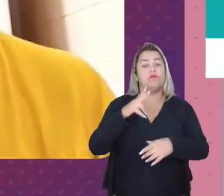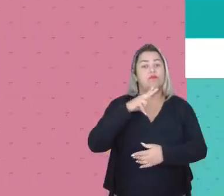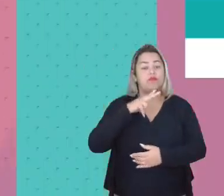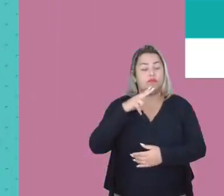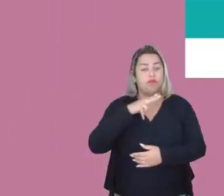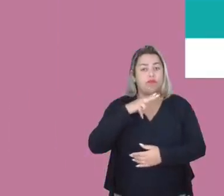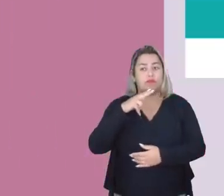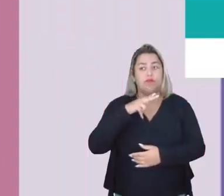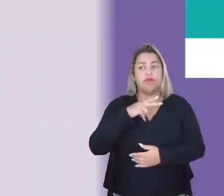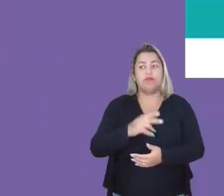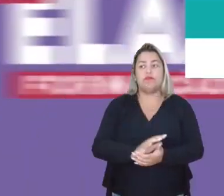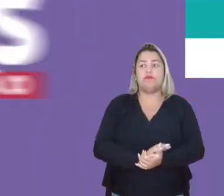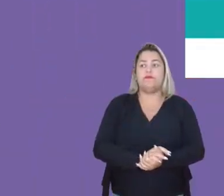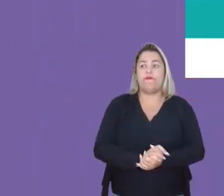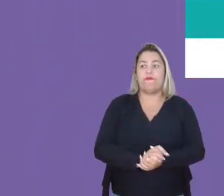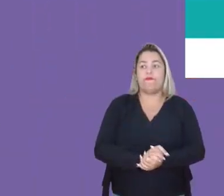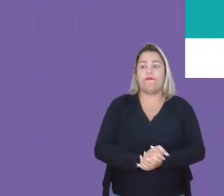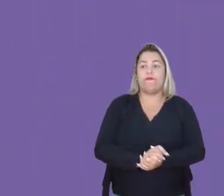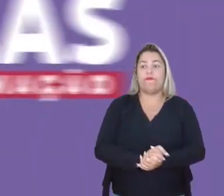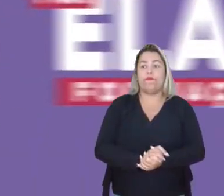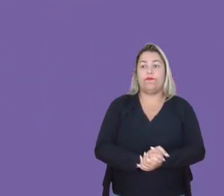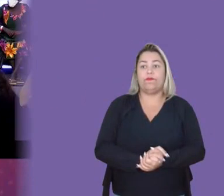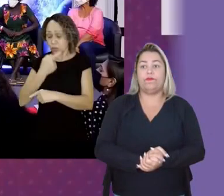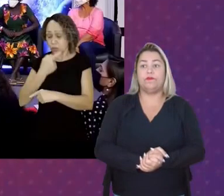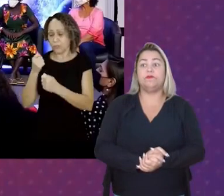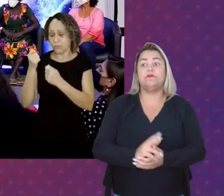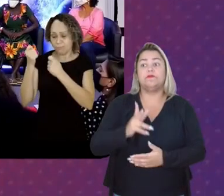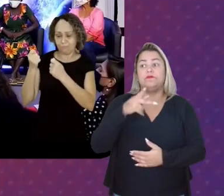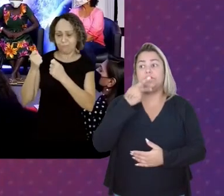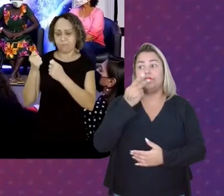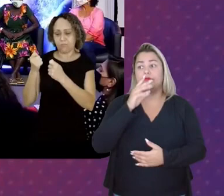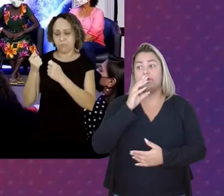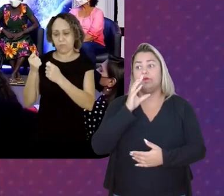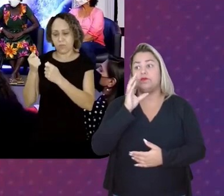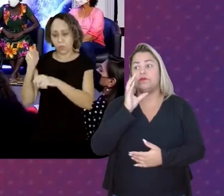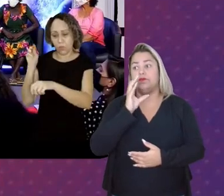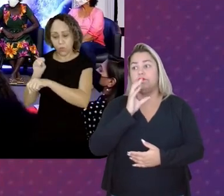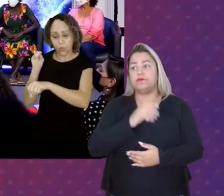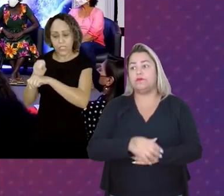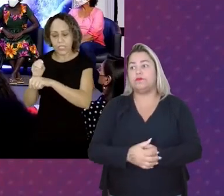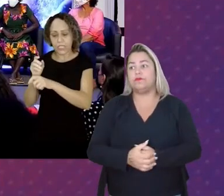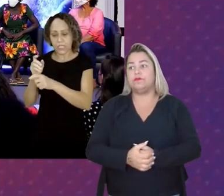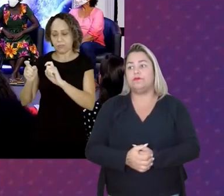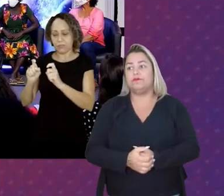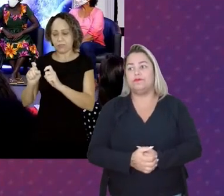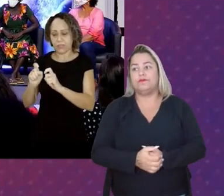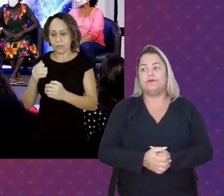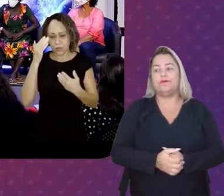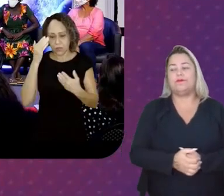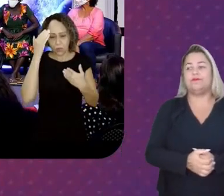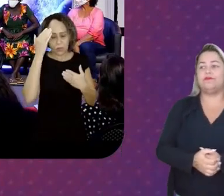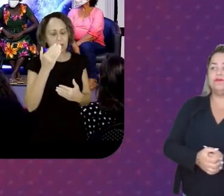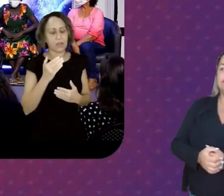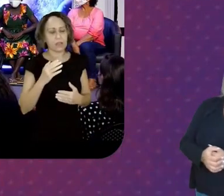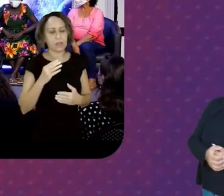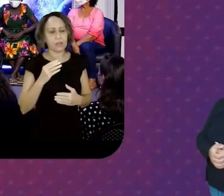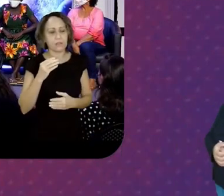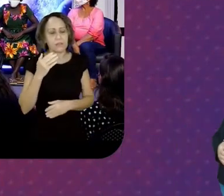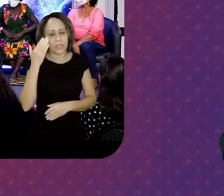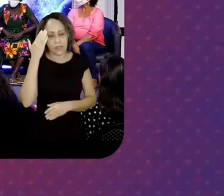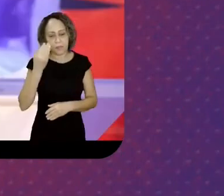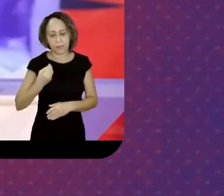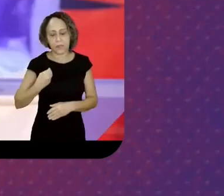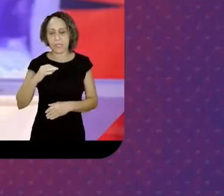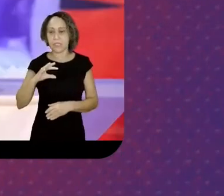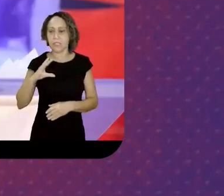a ele pessoalmente. Agora eu quero rapidamente convidar as nossas companheiras que compõem aqui conosco,